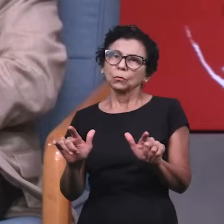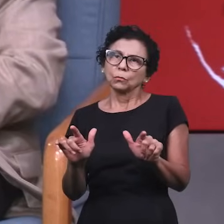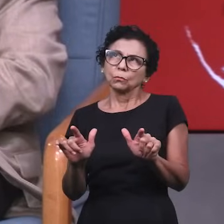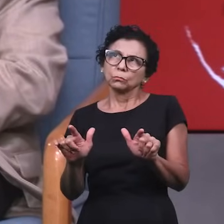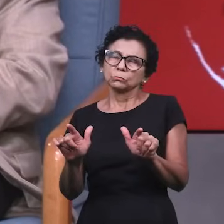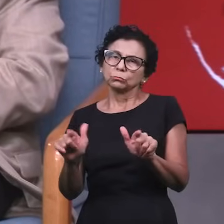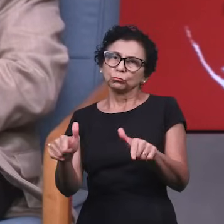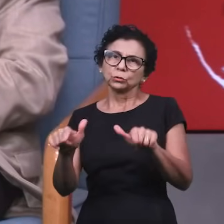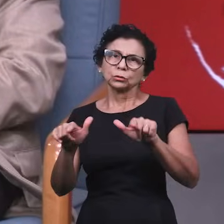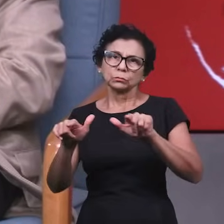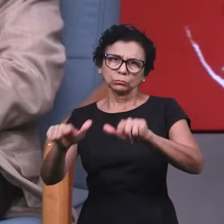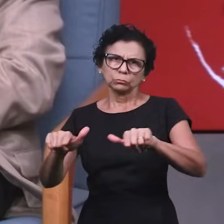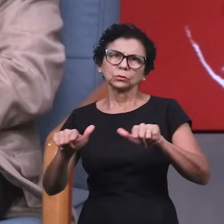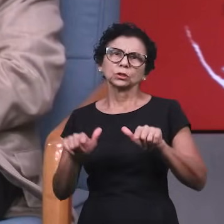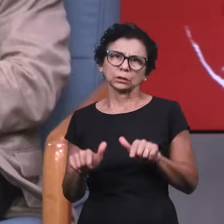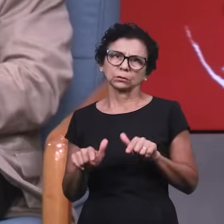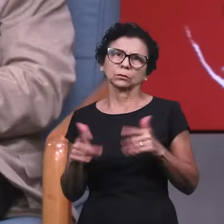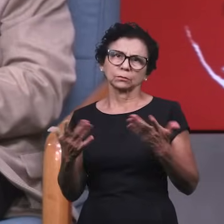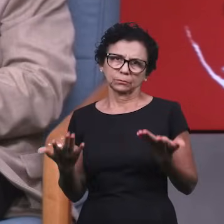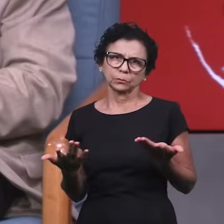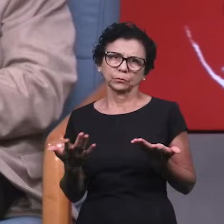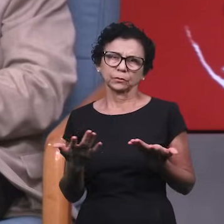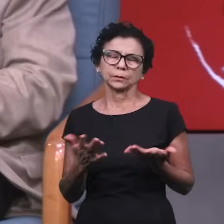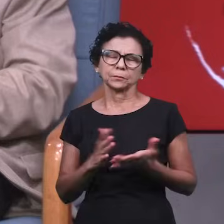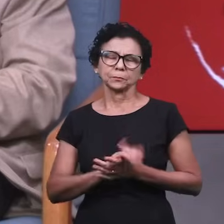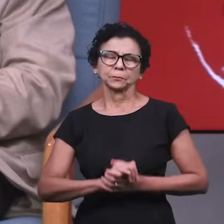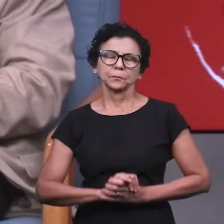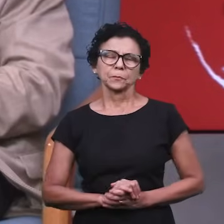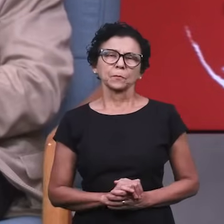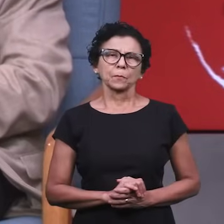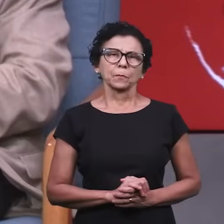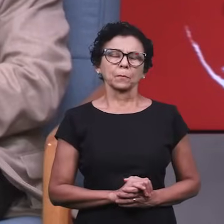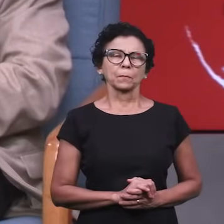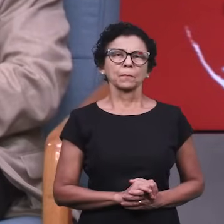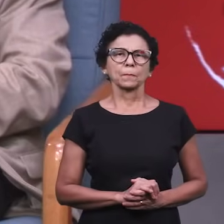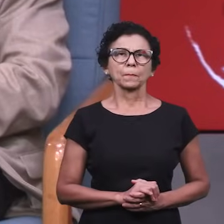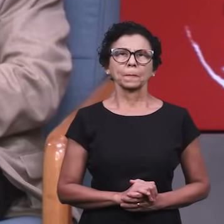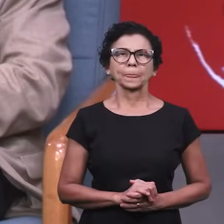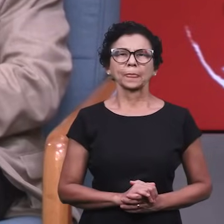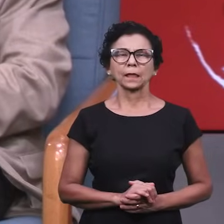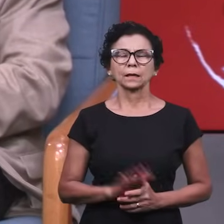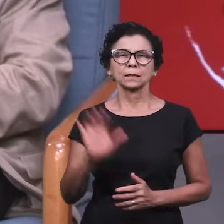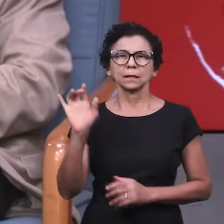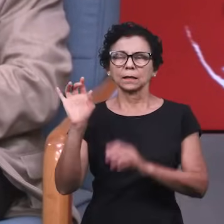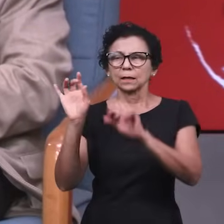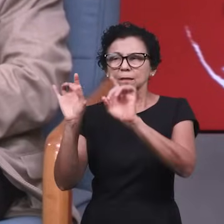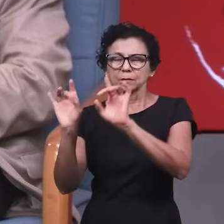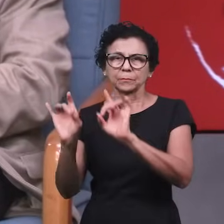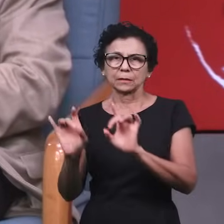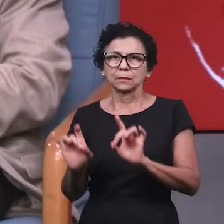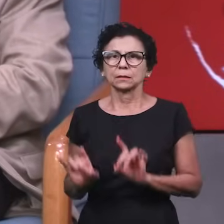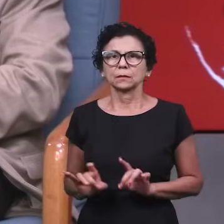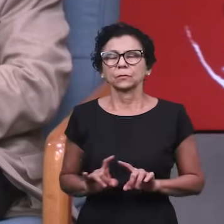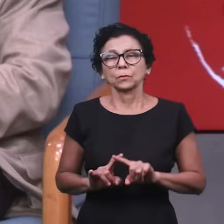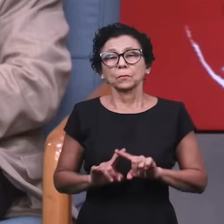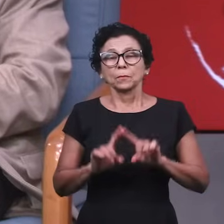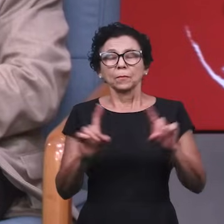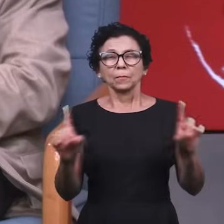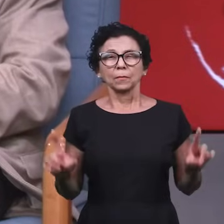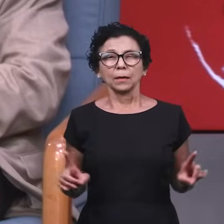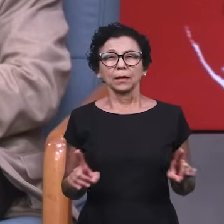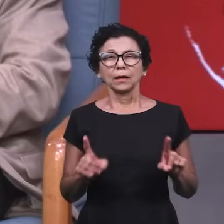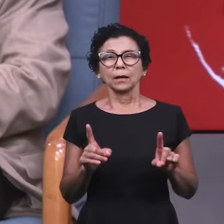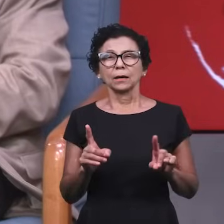dizer é que os ministérios, isso ele, na continuação do assunto que ele trata lá na carta